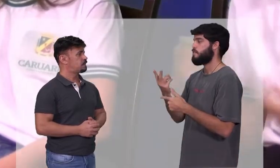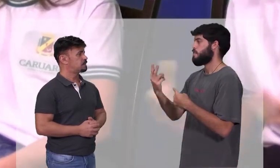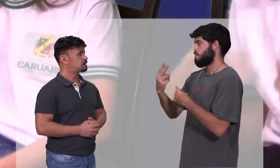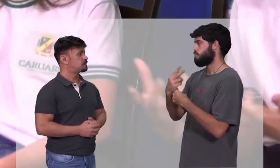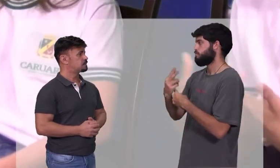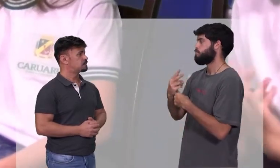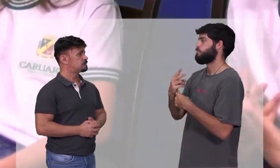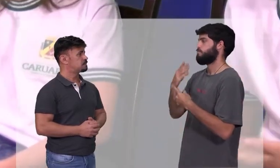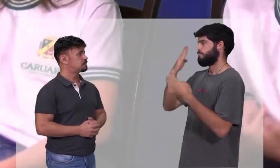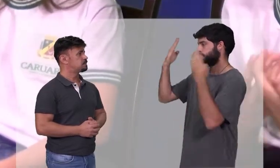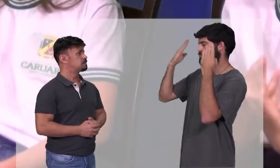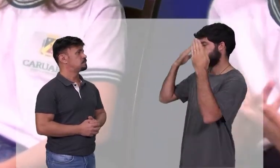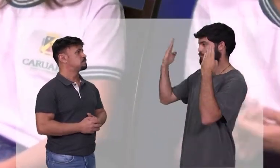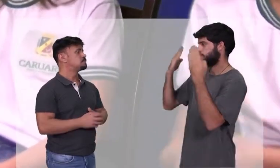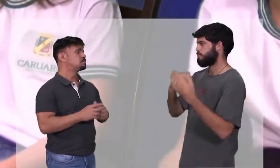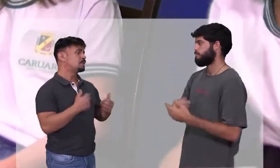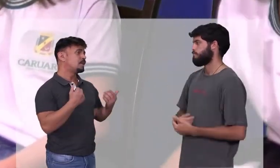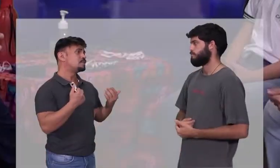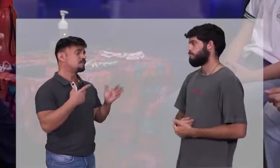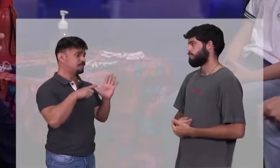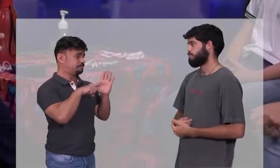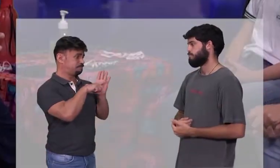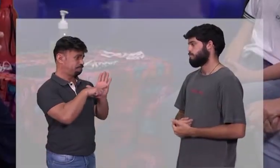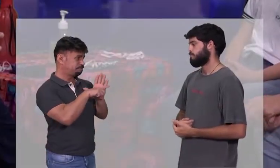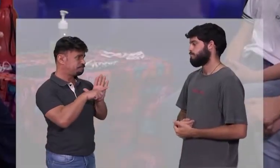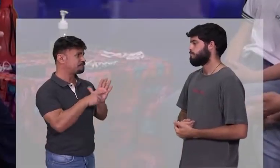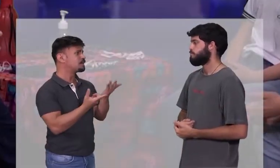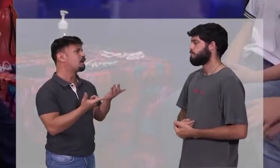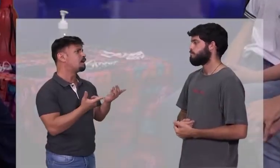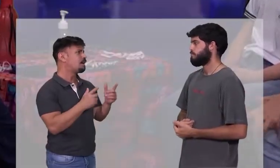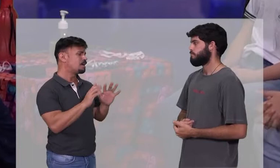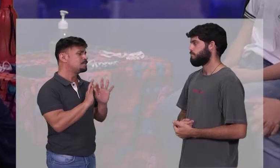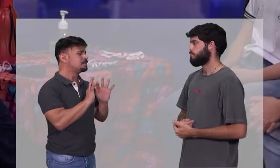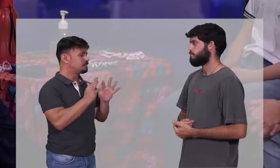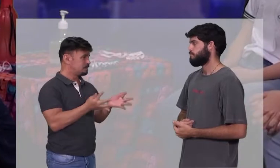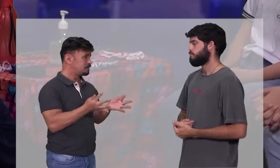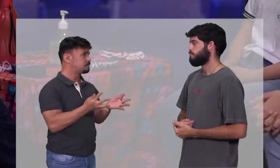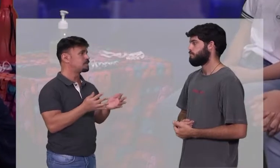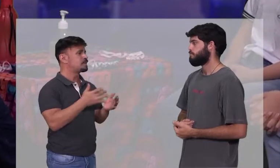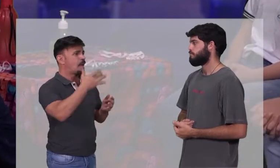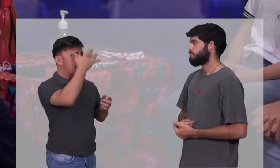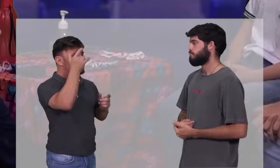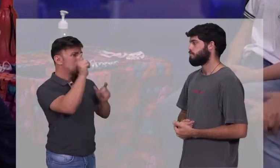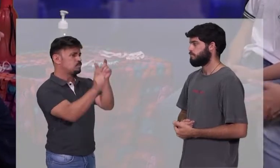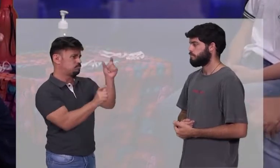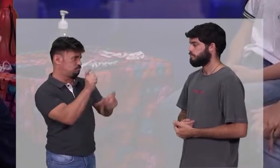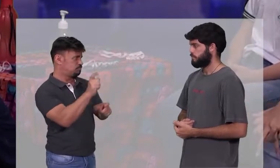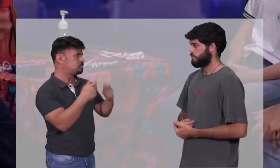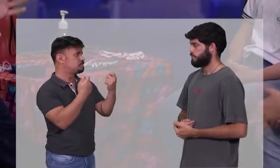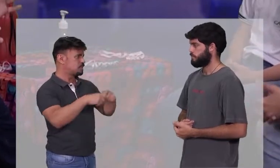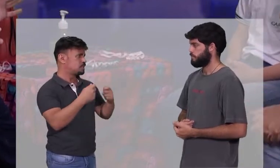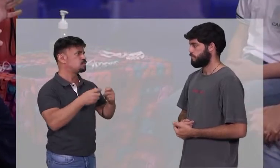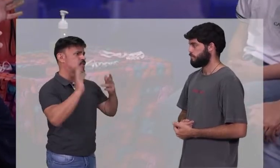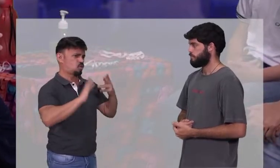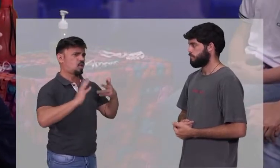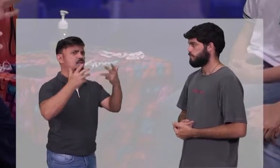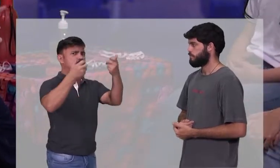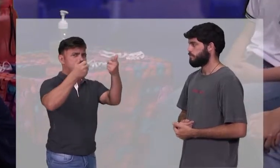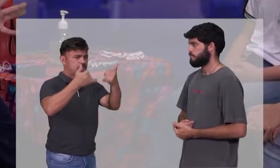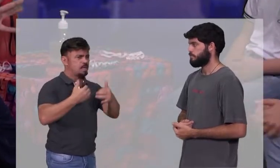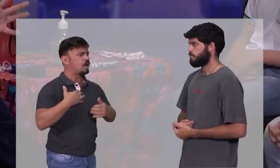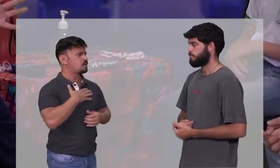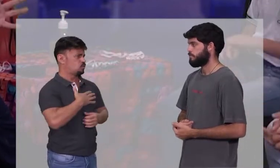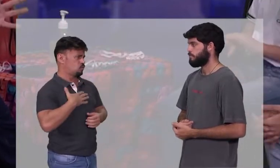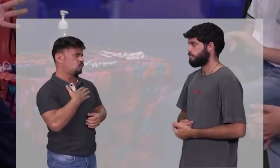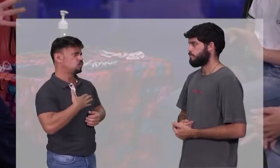estar sempre cuidando. Se a gente for analisar, é até o mínimo, né? Acho que o mínimo que as pessoas deviam fazer, como vocês já enfatizaram,